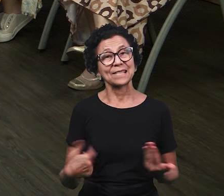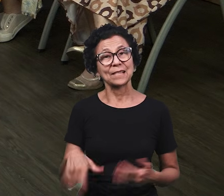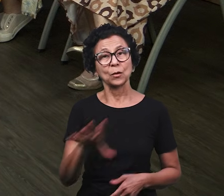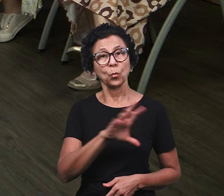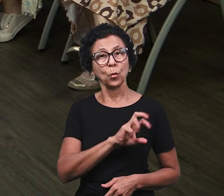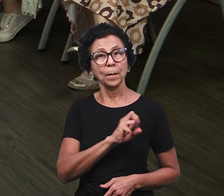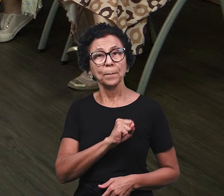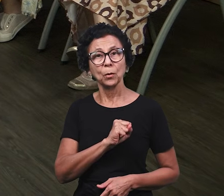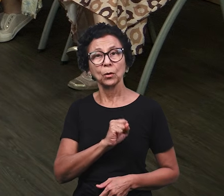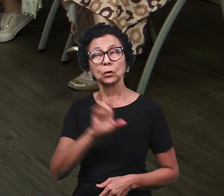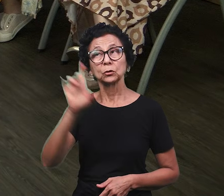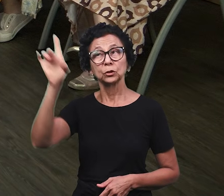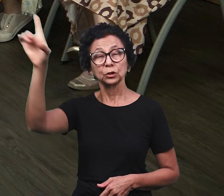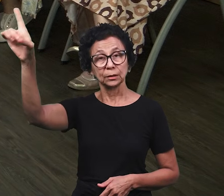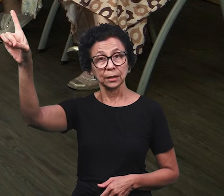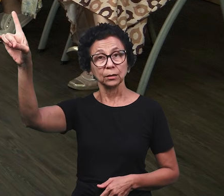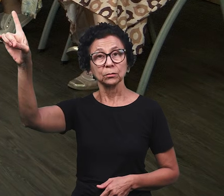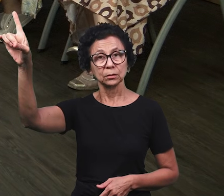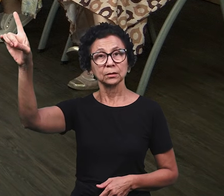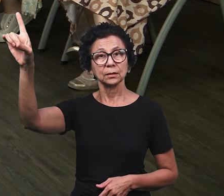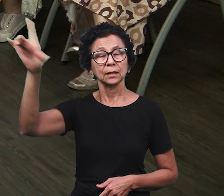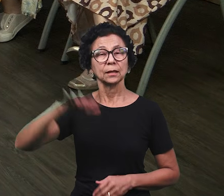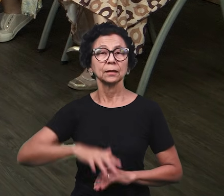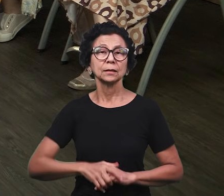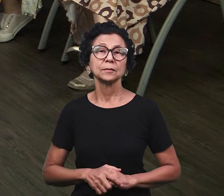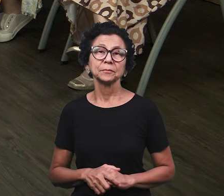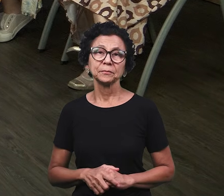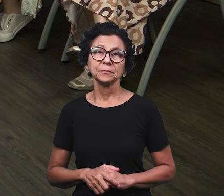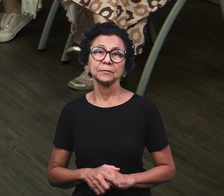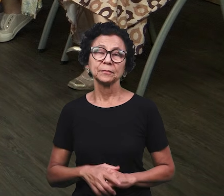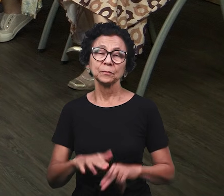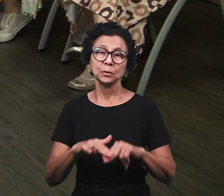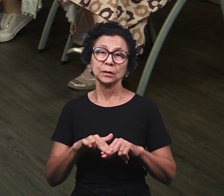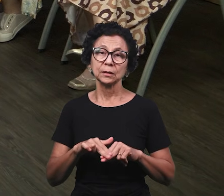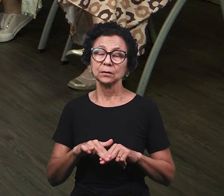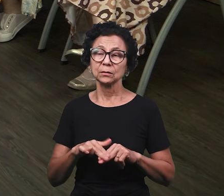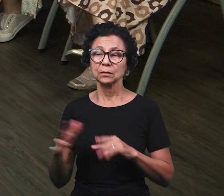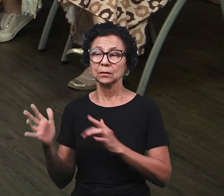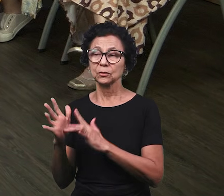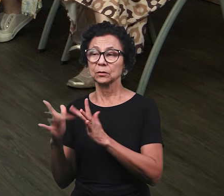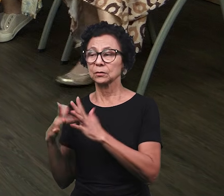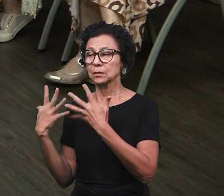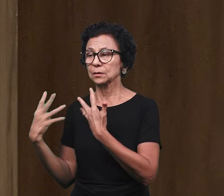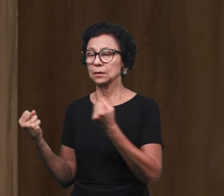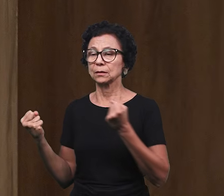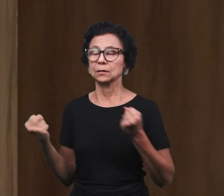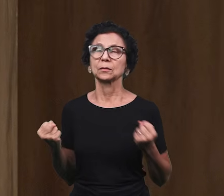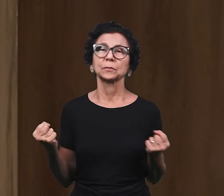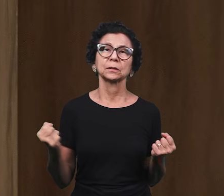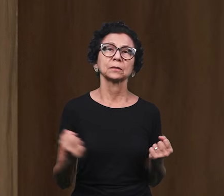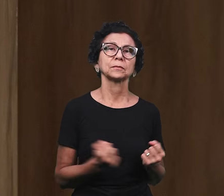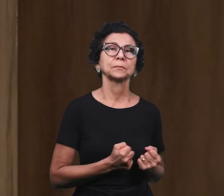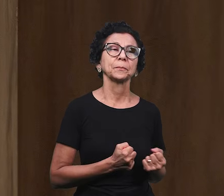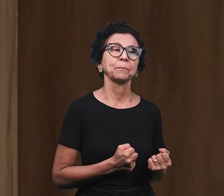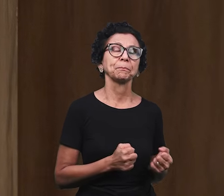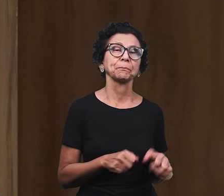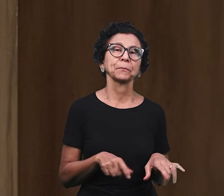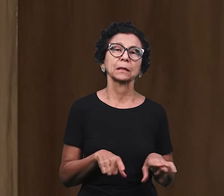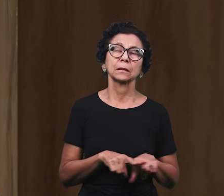Por conta do amor de Deus que nós podemos receber Jesus. E muitas vezes, Josias, a gente observa que os